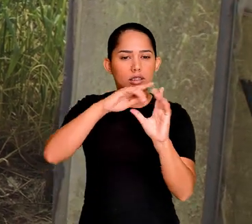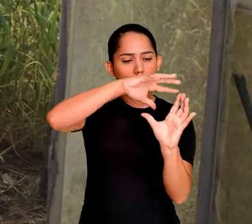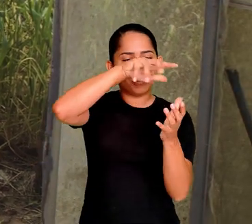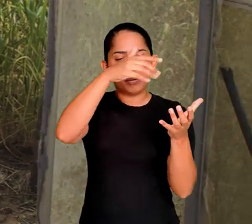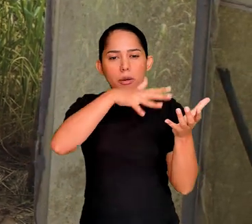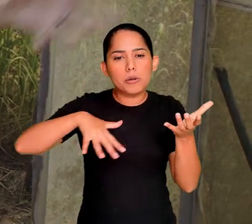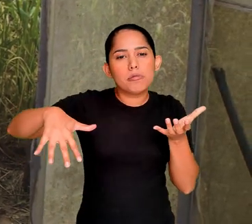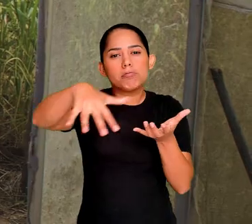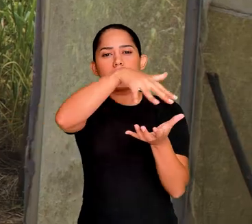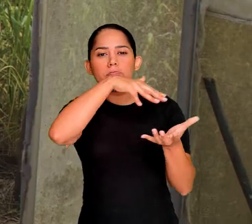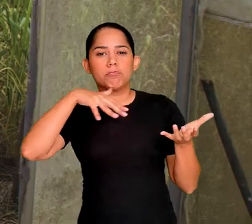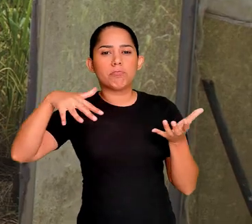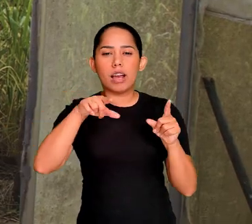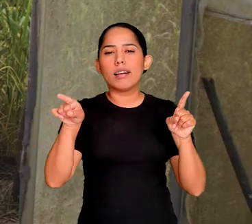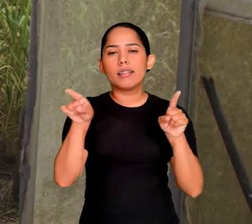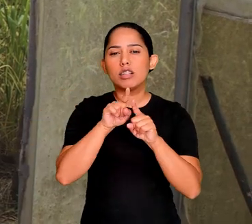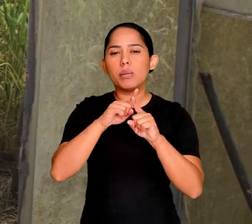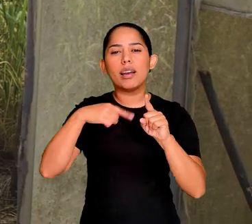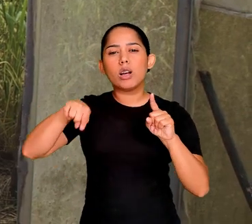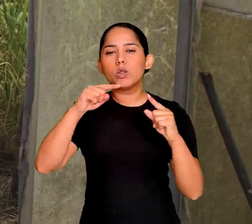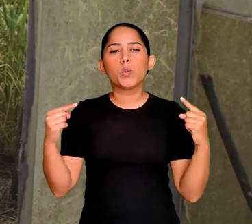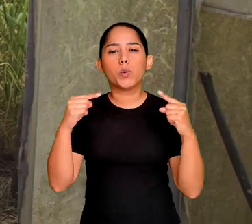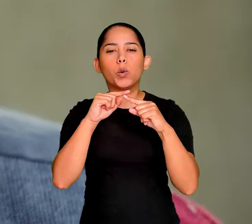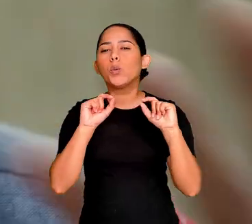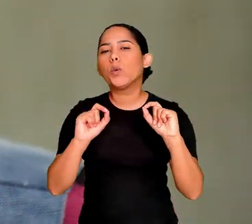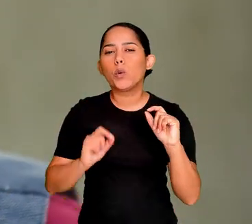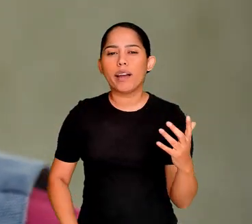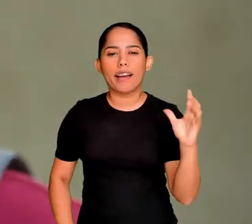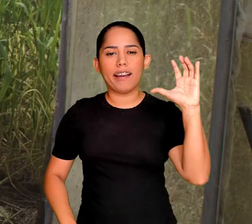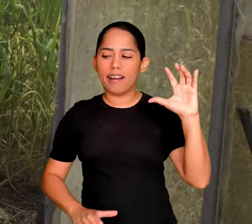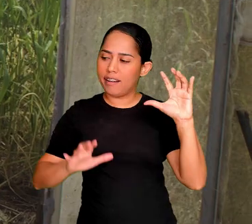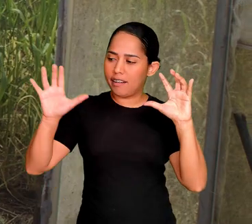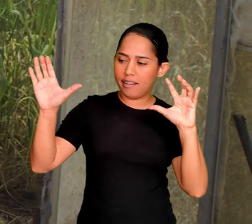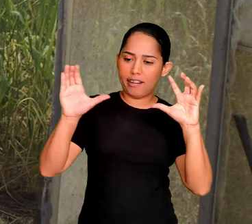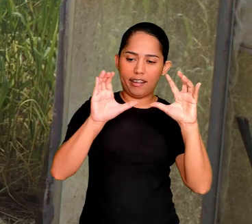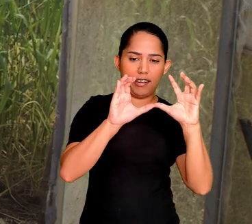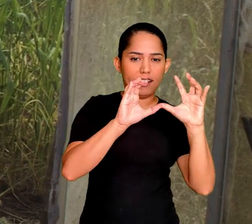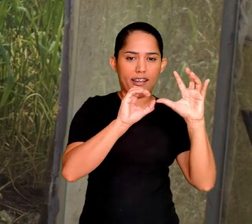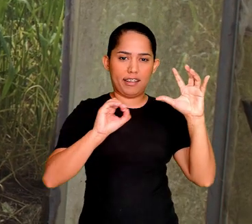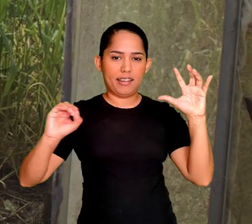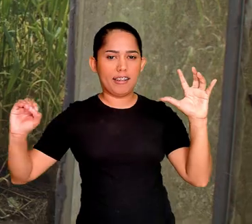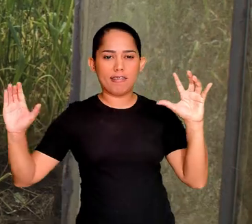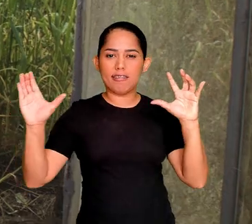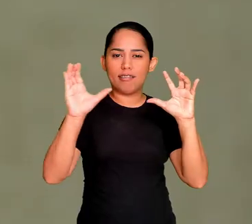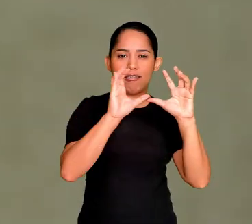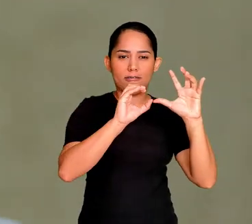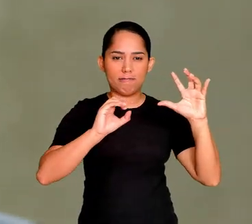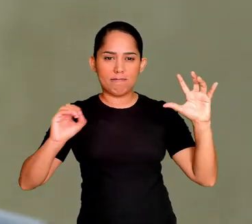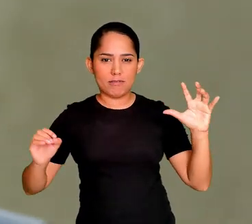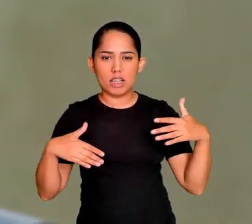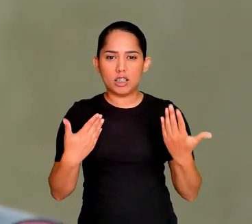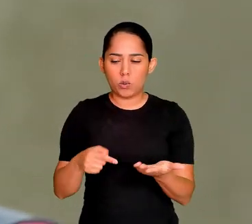da planta com a atmosfera, com o que a gente chama de fotossíntese, que é a respiração da planta. Não tem muito segredo, a gente pega o